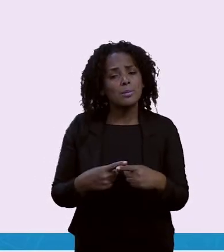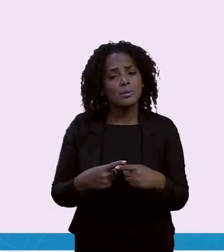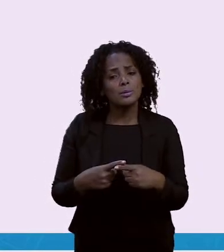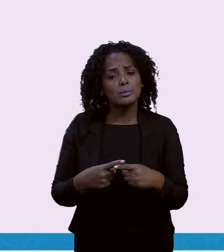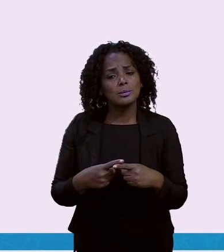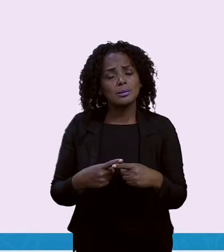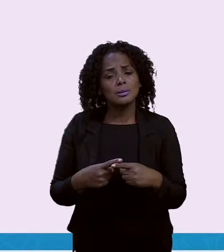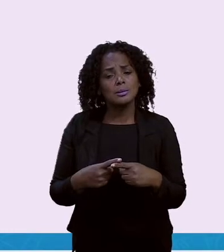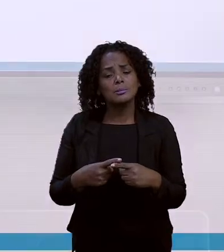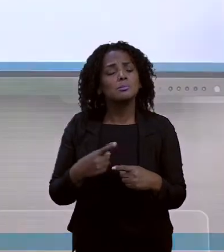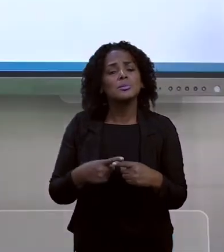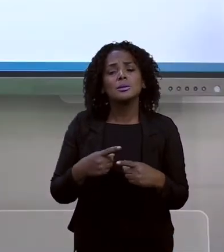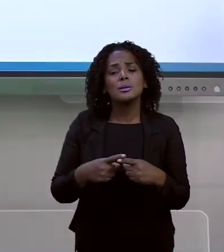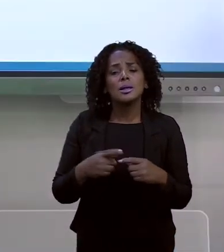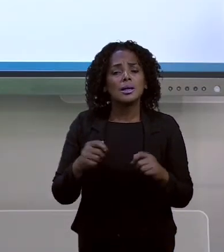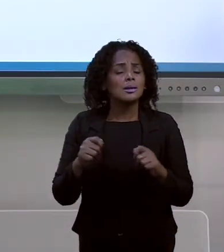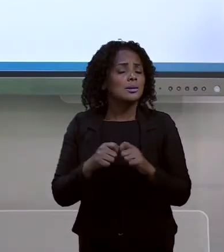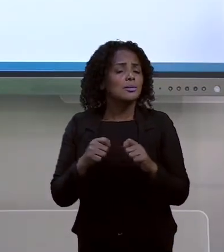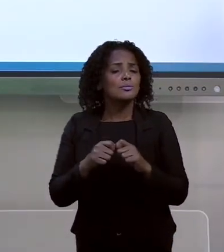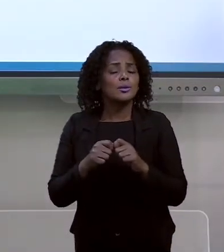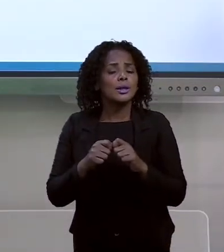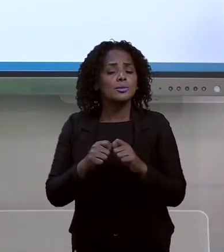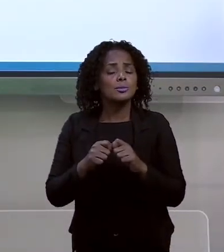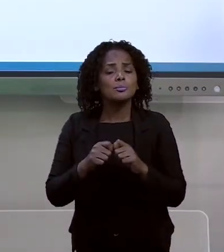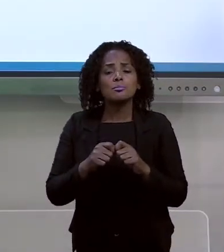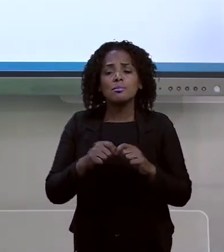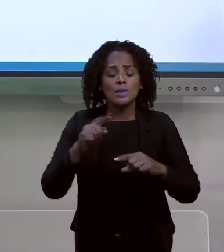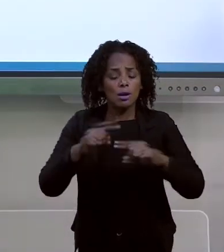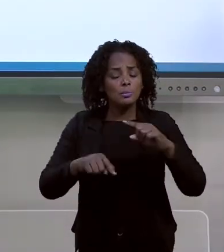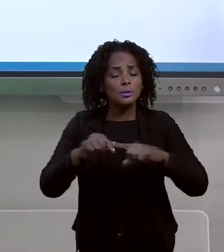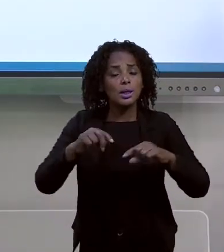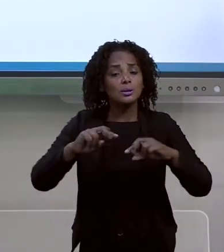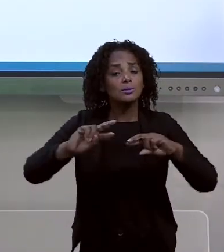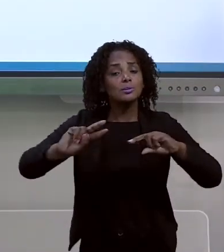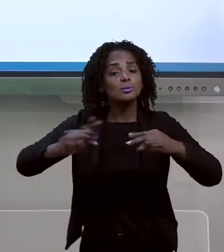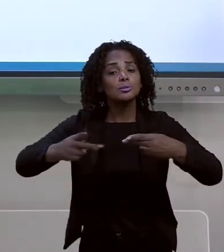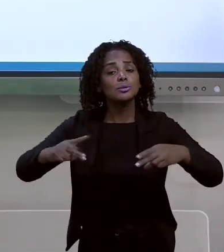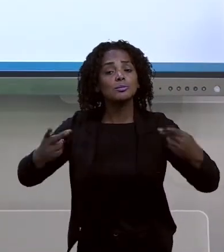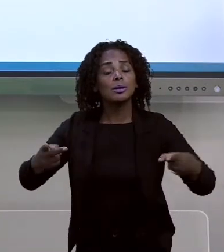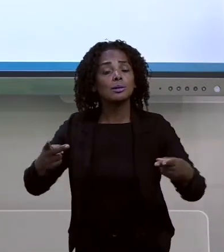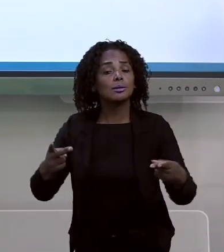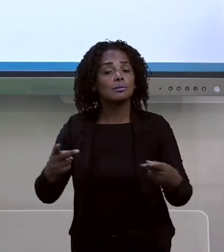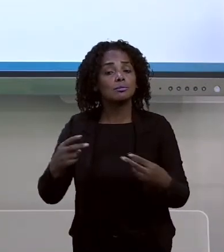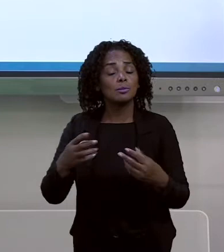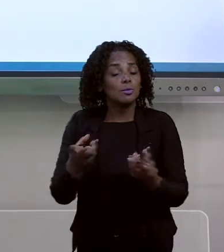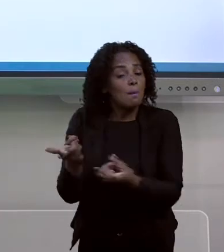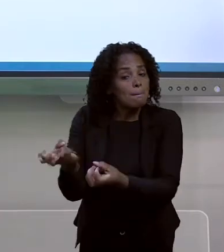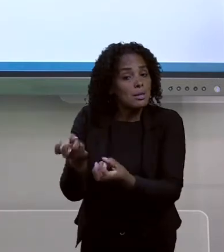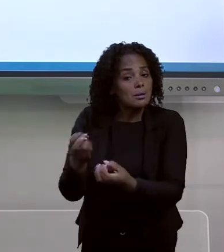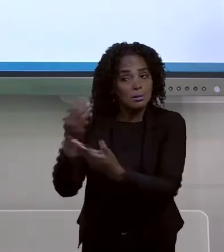são feitos com esses diferentes papéis? Vamos observar no próximo slide.